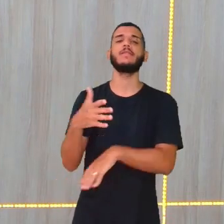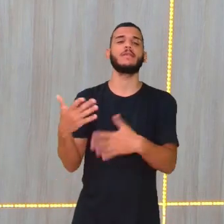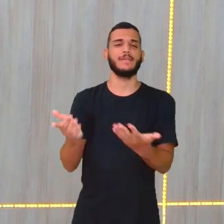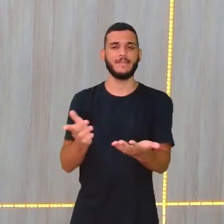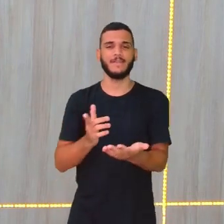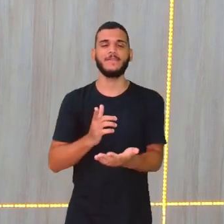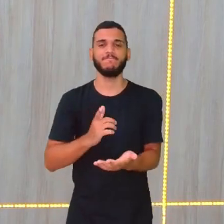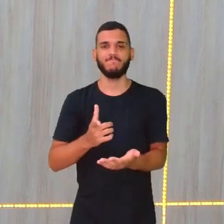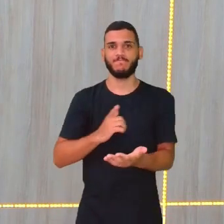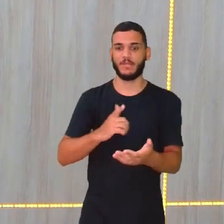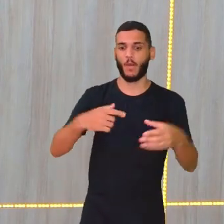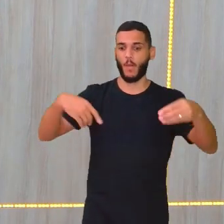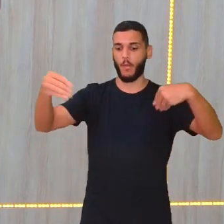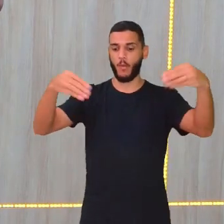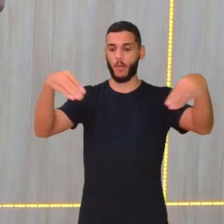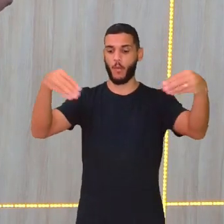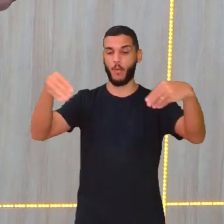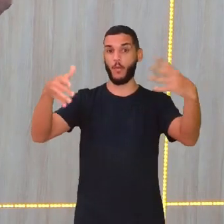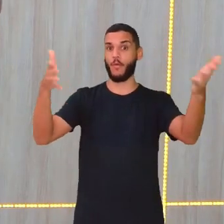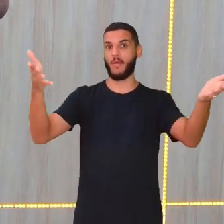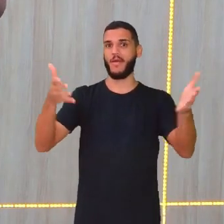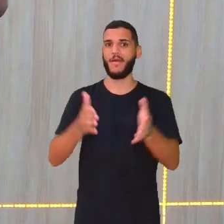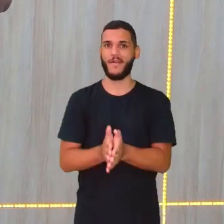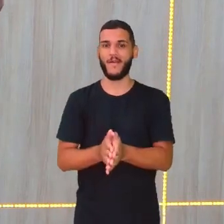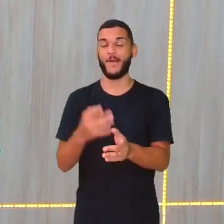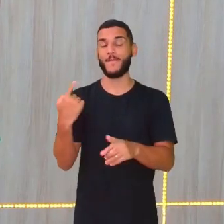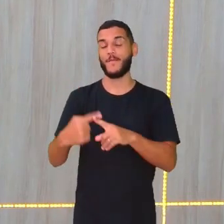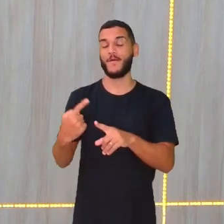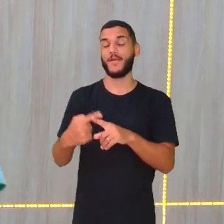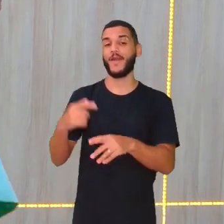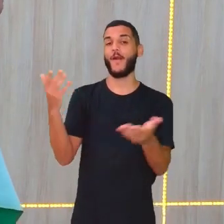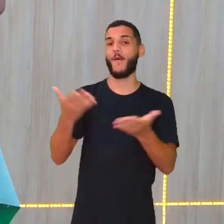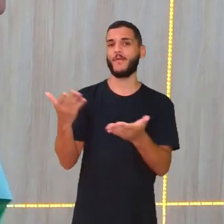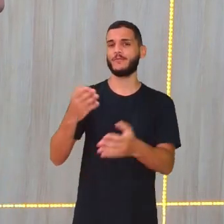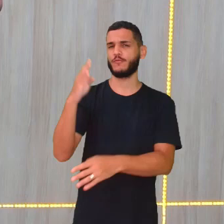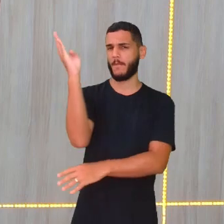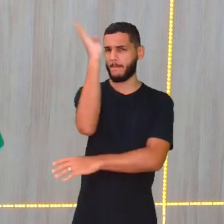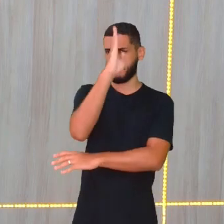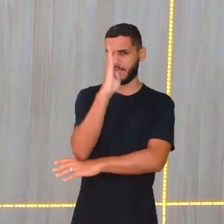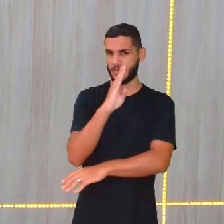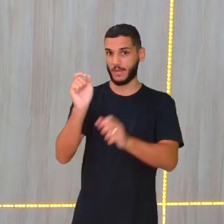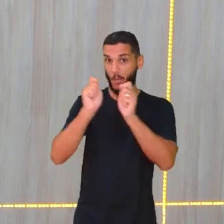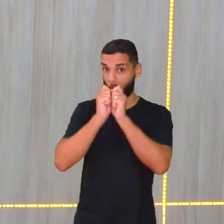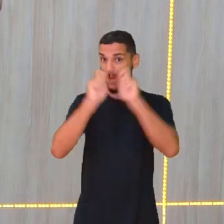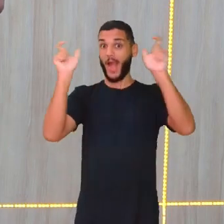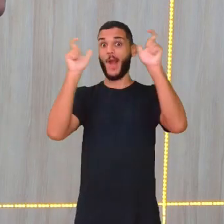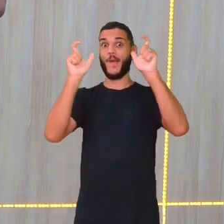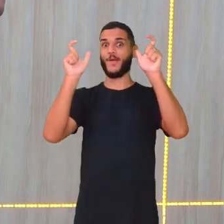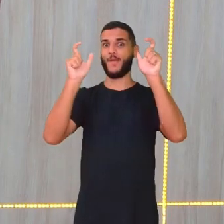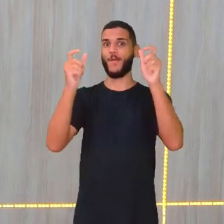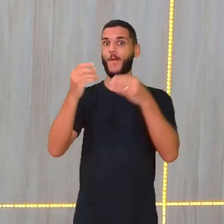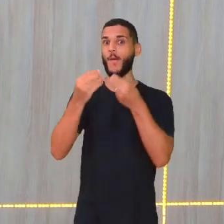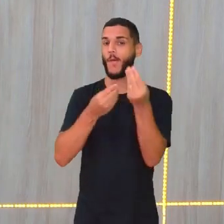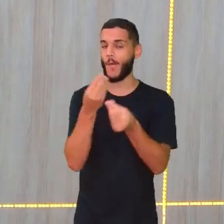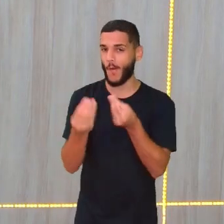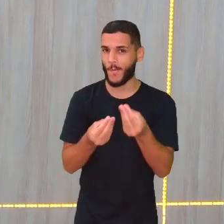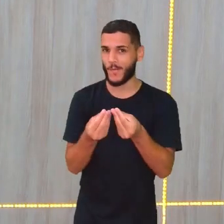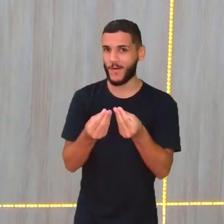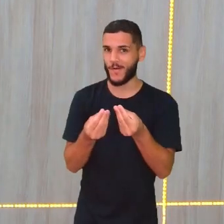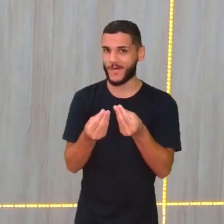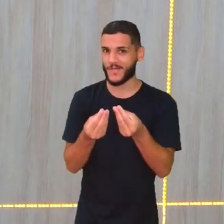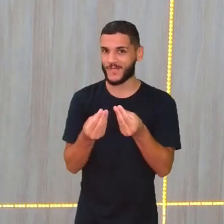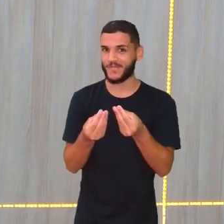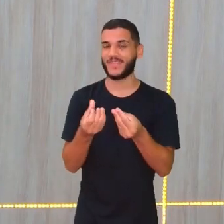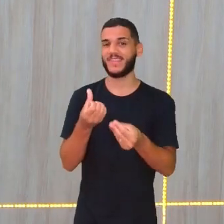nas primeiras horas da manhã. O Brasil hoje acordou com outro clima, pessoal. É clima de Hexa. Mas vamos lá, que